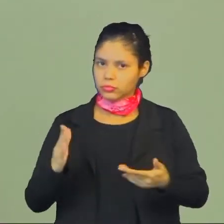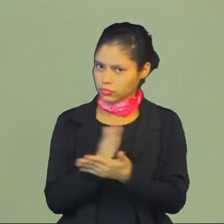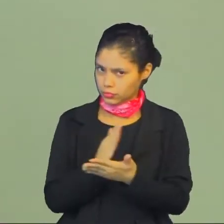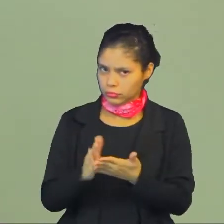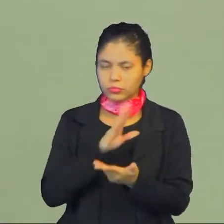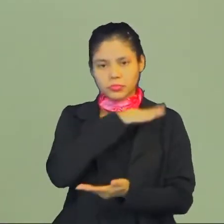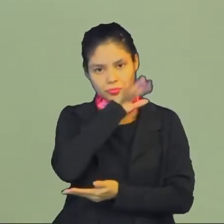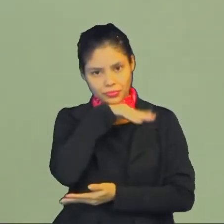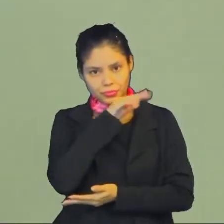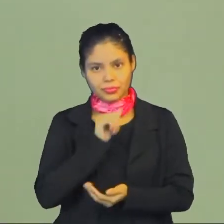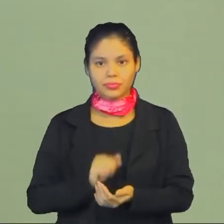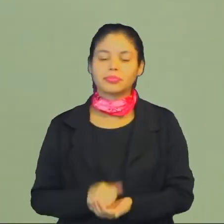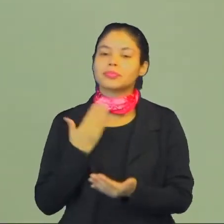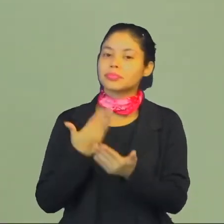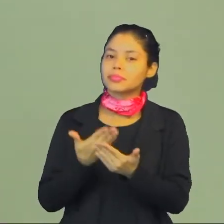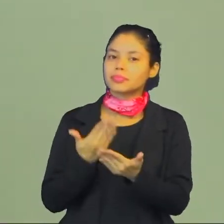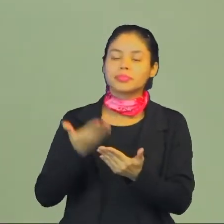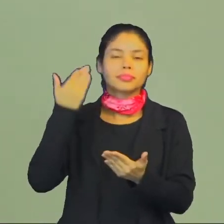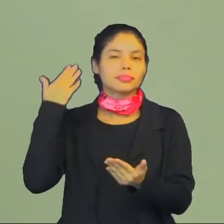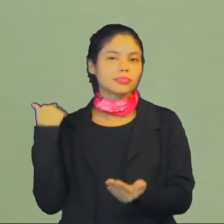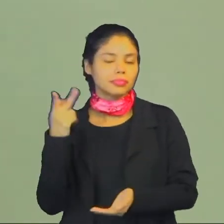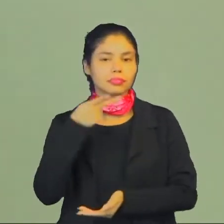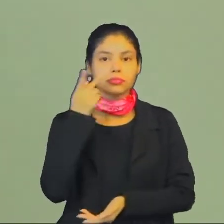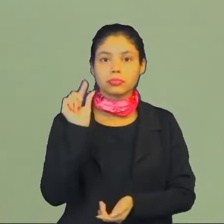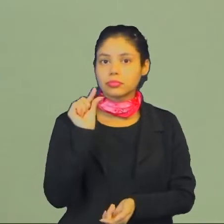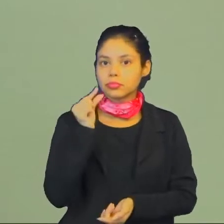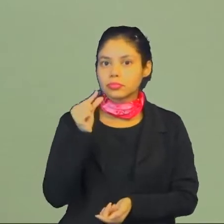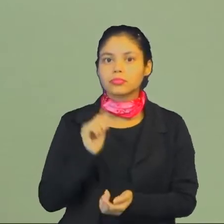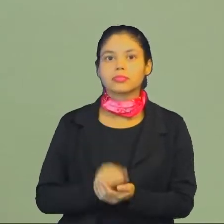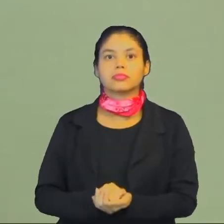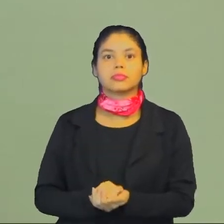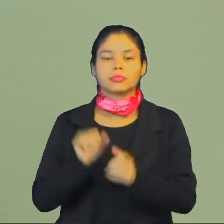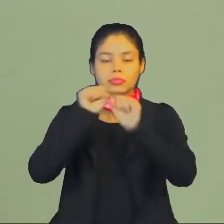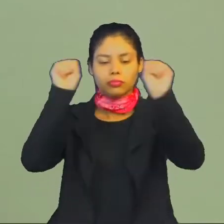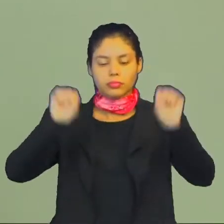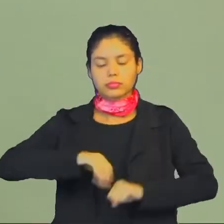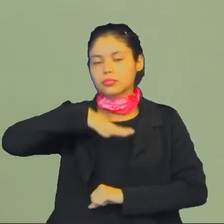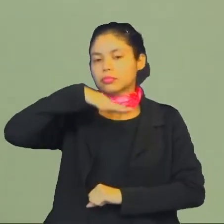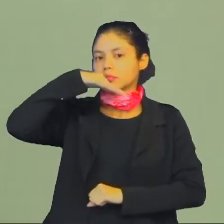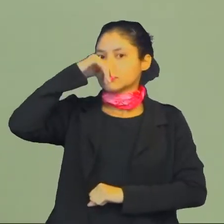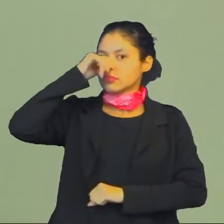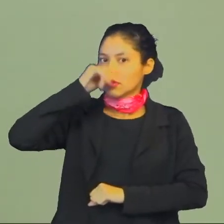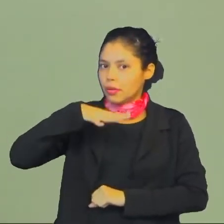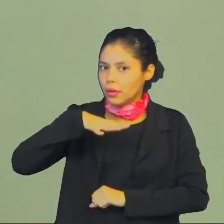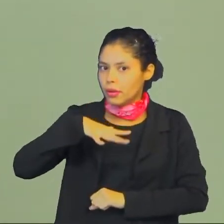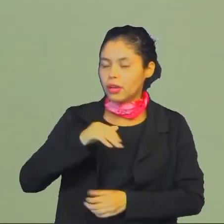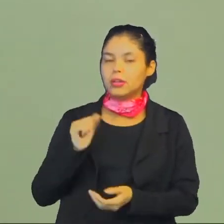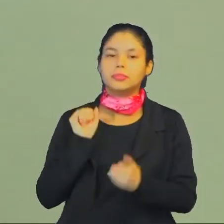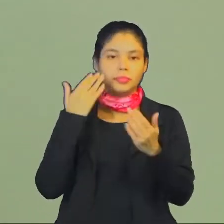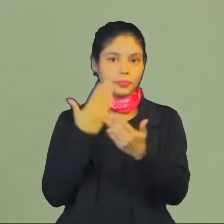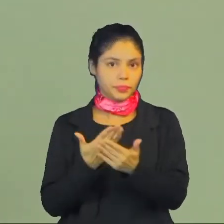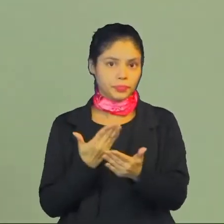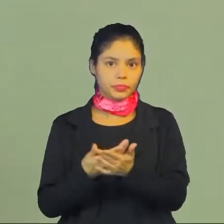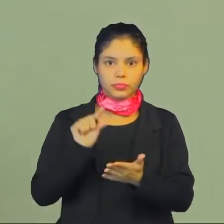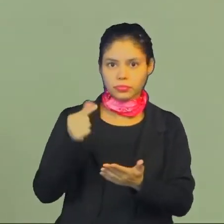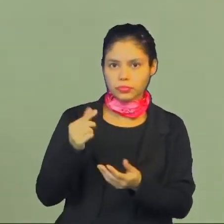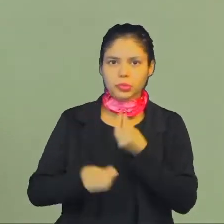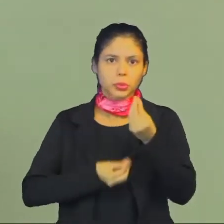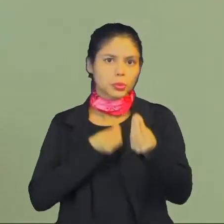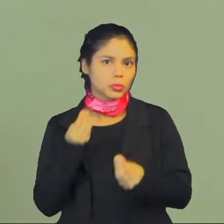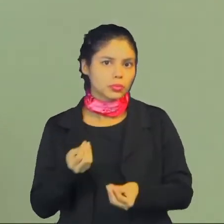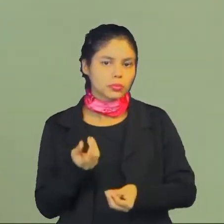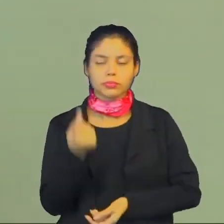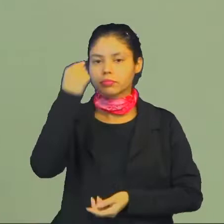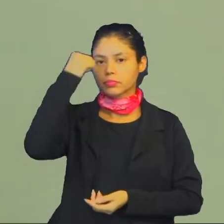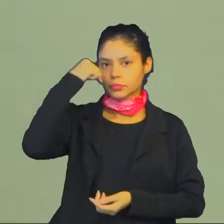alguns animais. Na aula anterior, a gente falou um pouco do nosso sistema respiratório, né? Nós estudamos um pouco em relação como é que esse ar